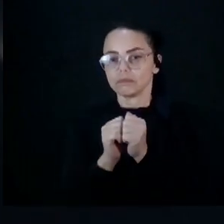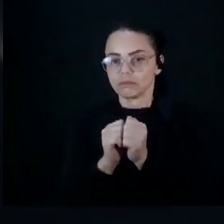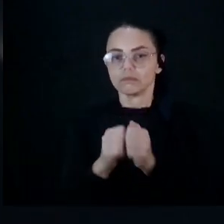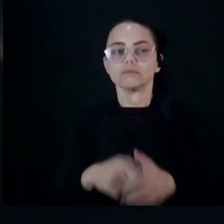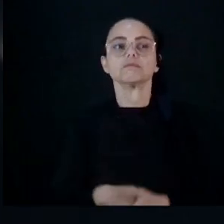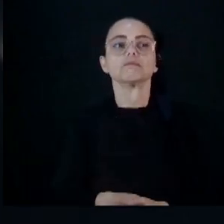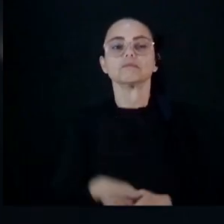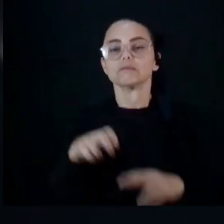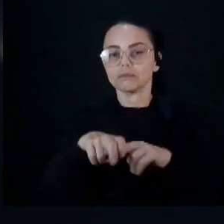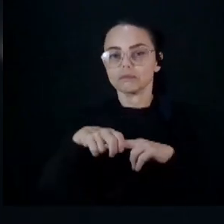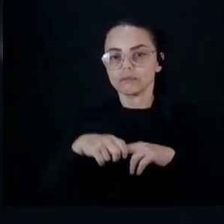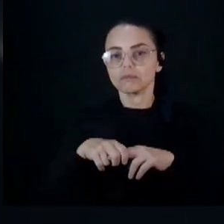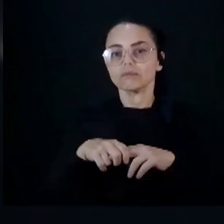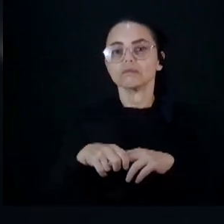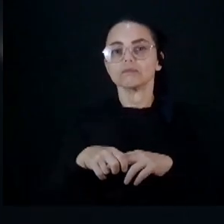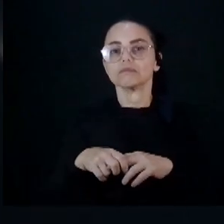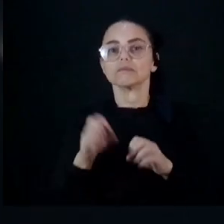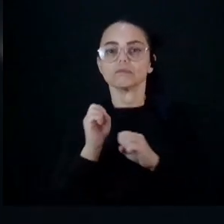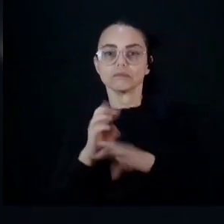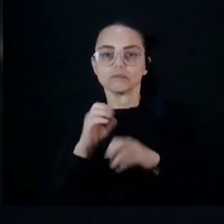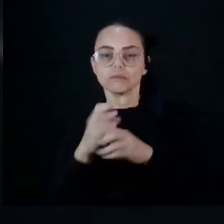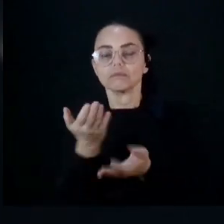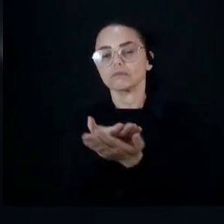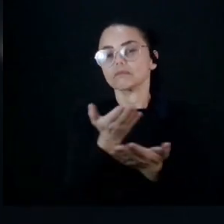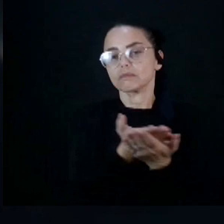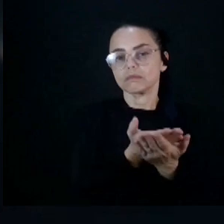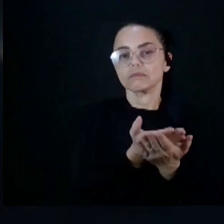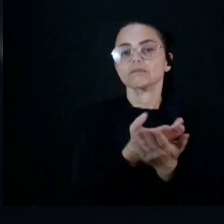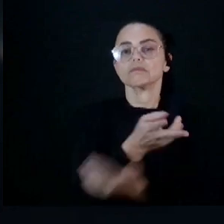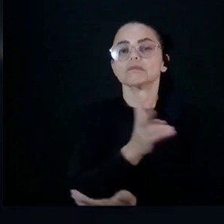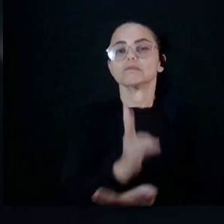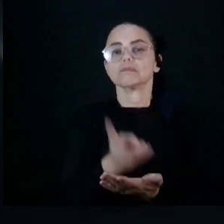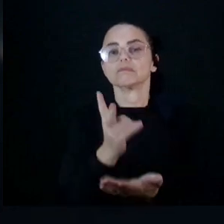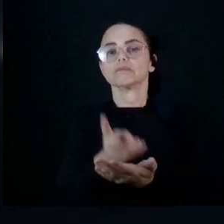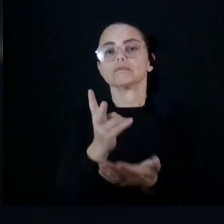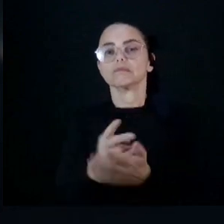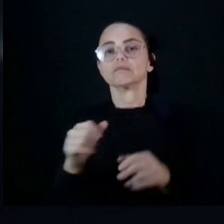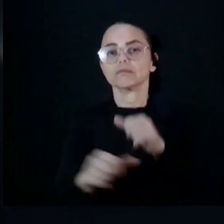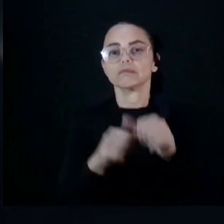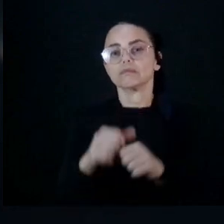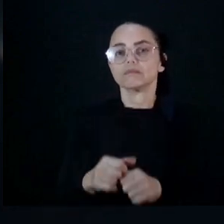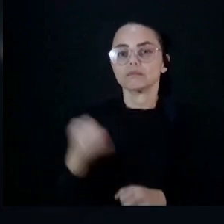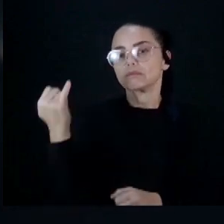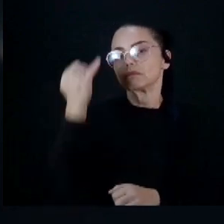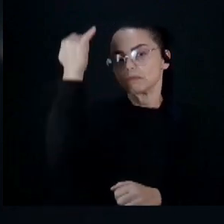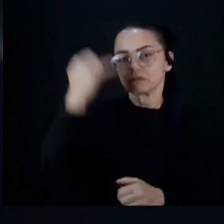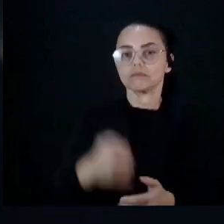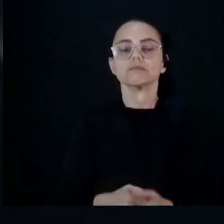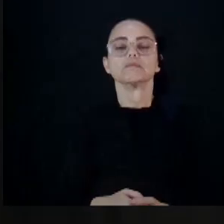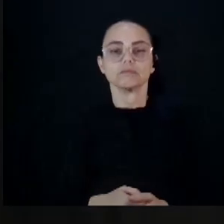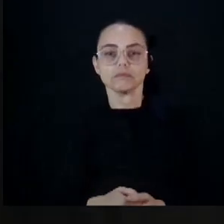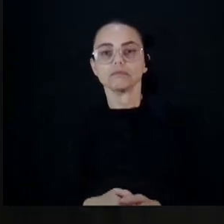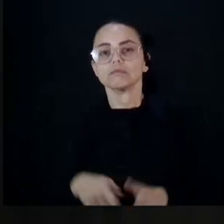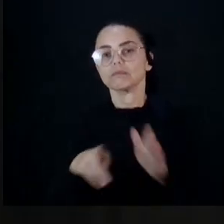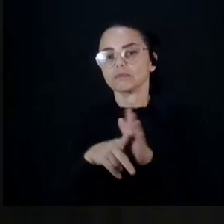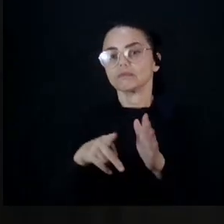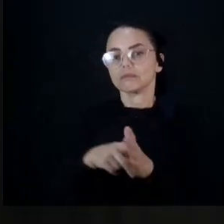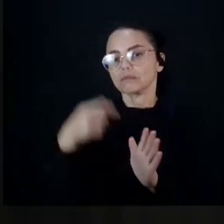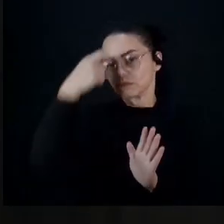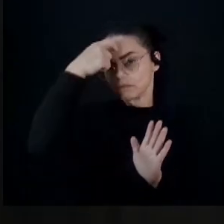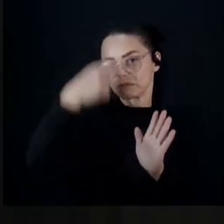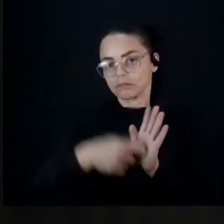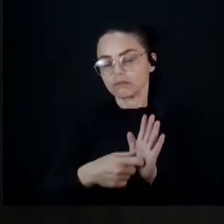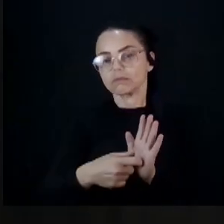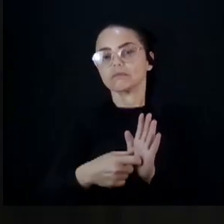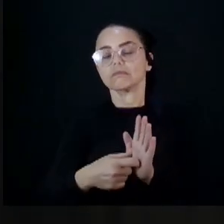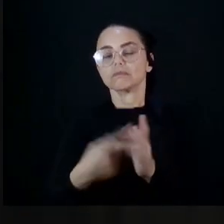que qualificação e aprendizado contínuo estão se tornando tão importantes quanto a própria IA. A discussão não é mais